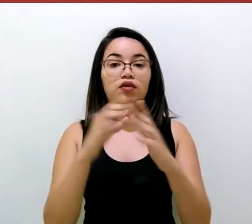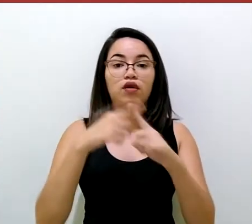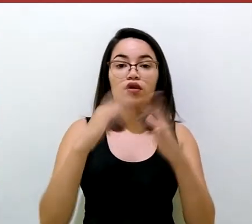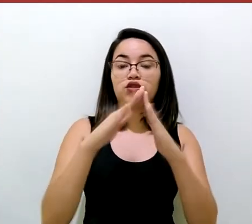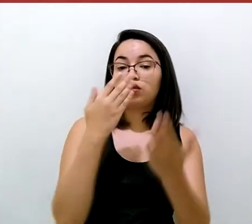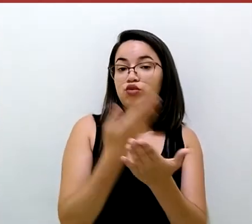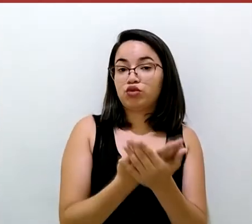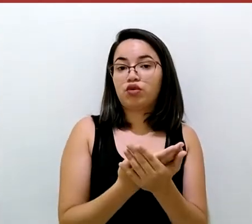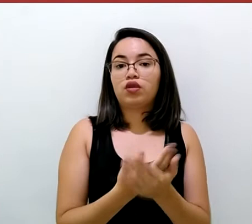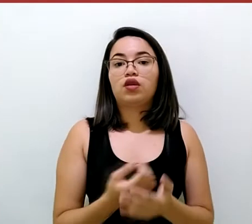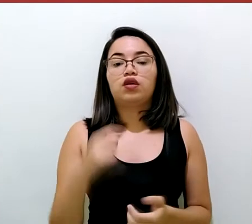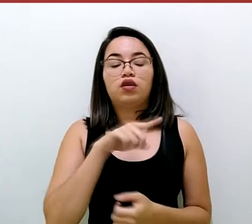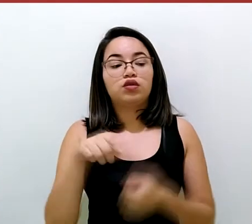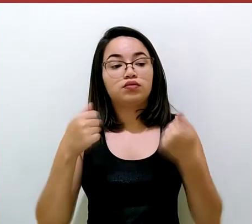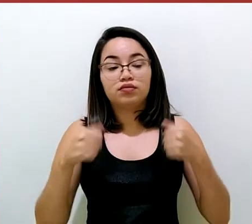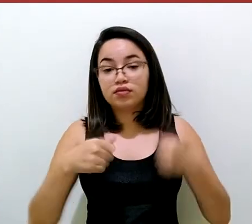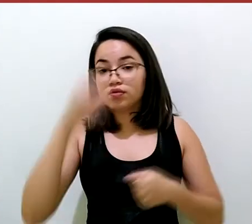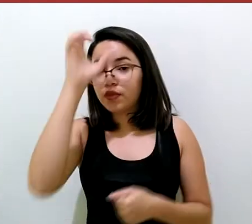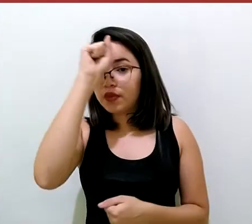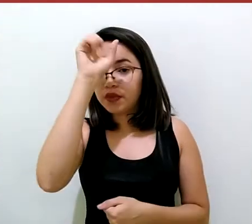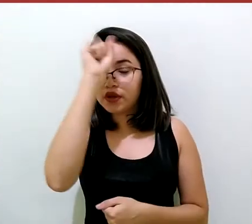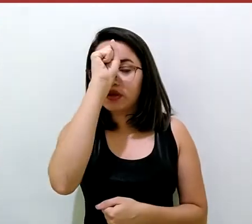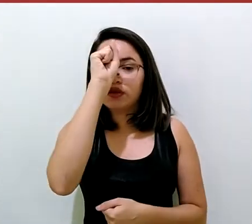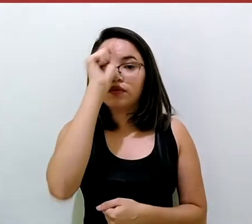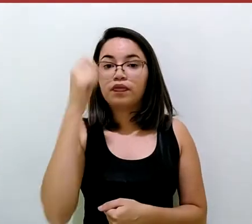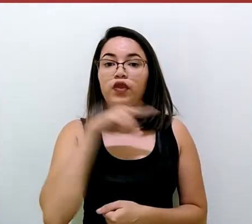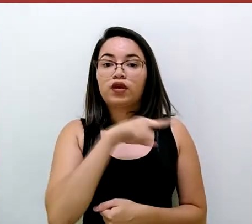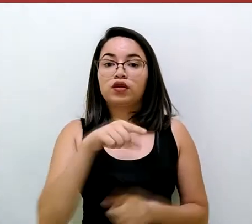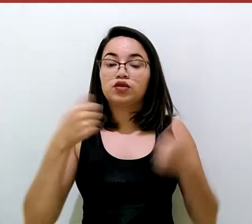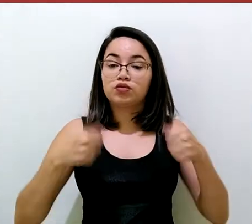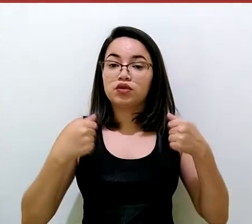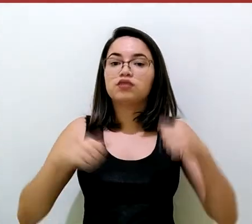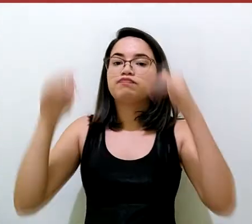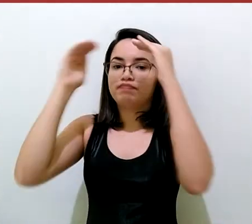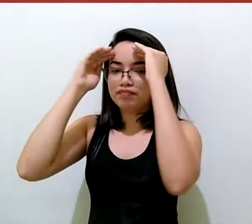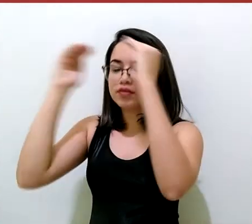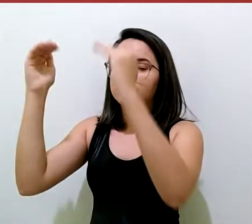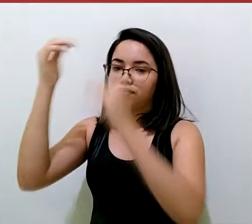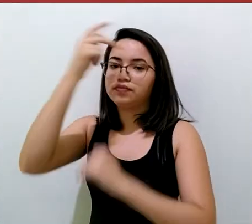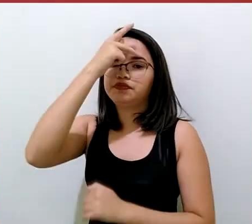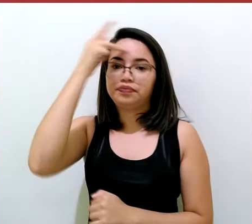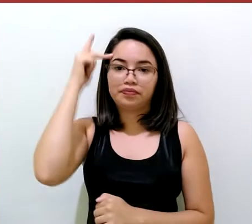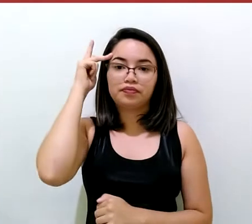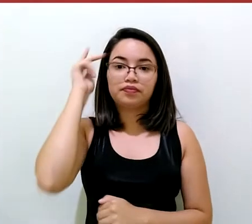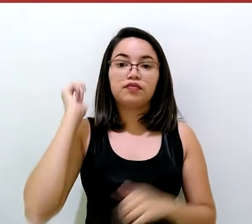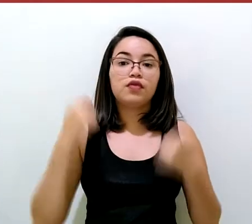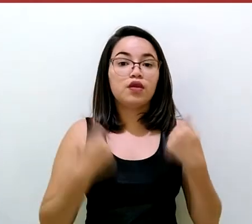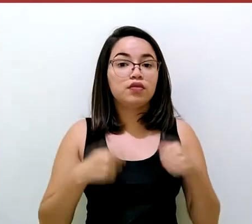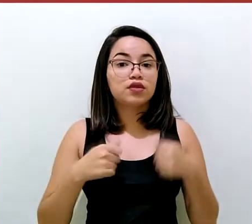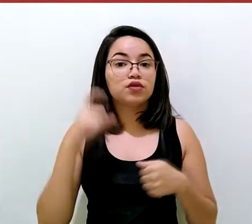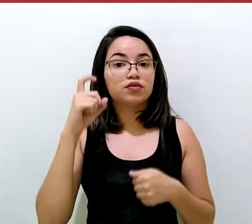igreja, na escola, eles têm que aprender que eles precisam respeitar as